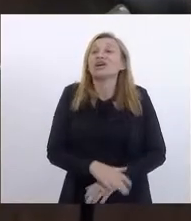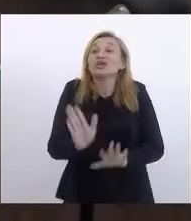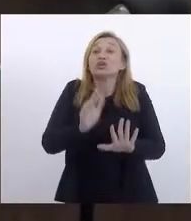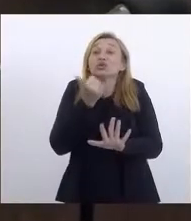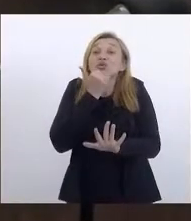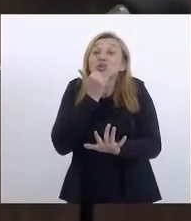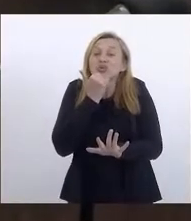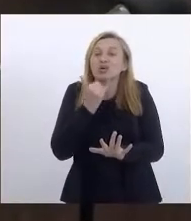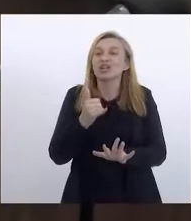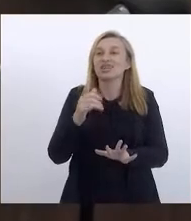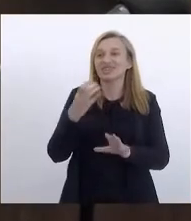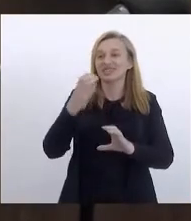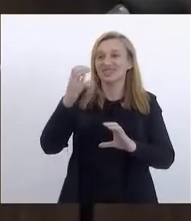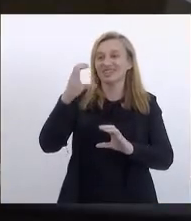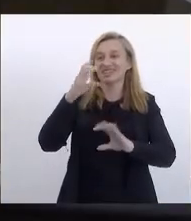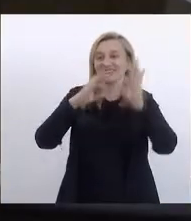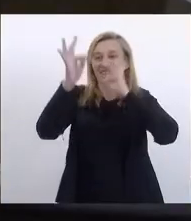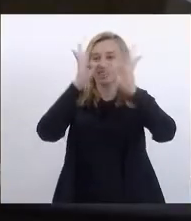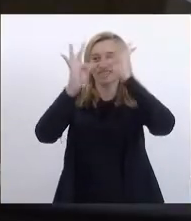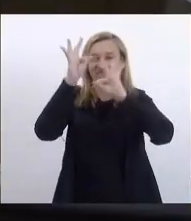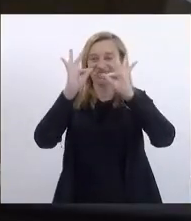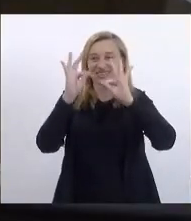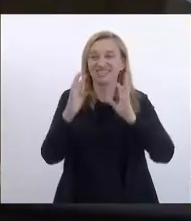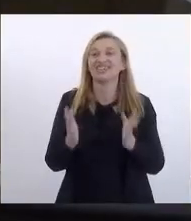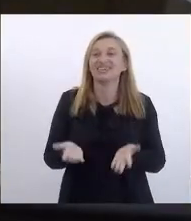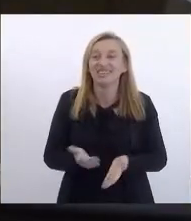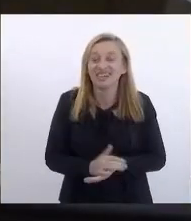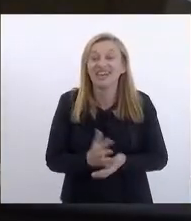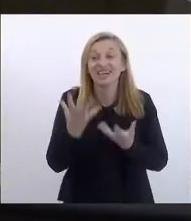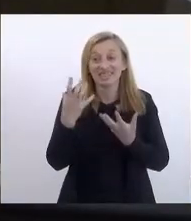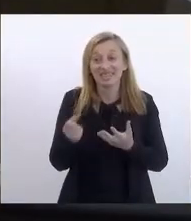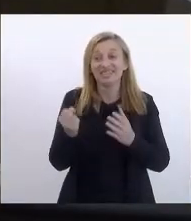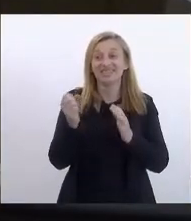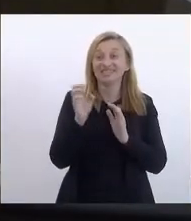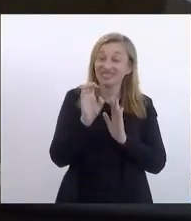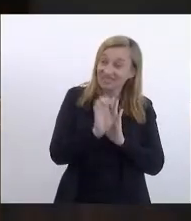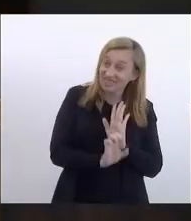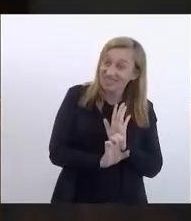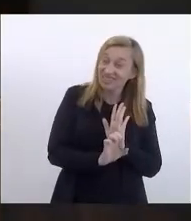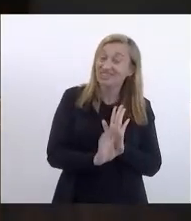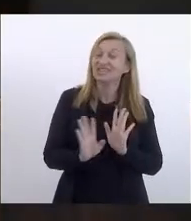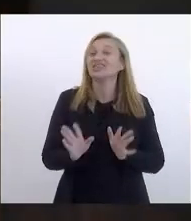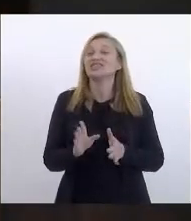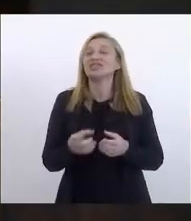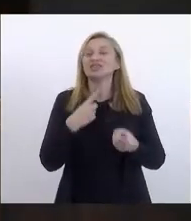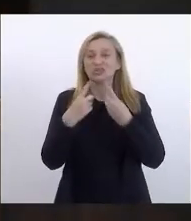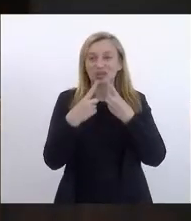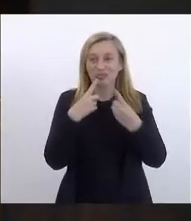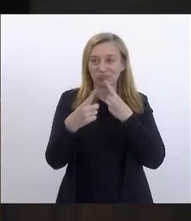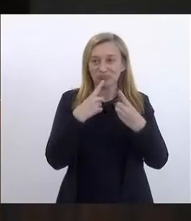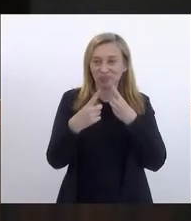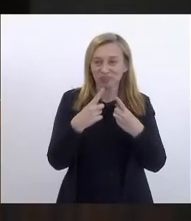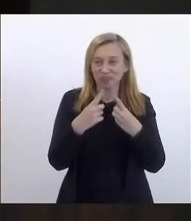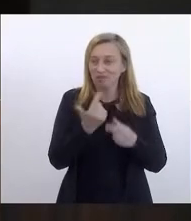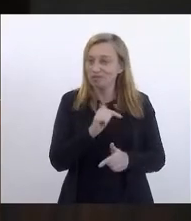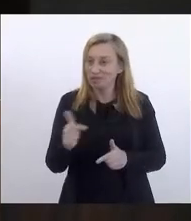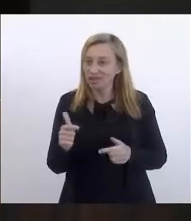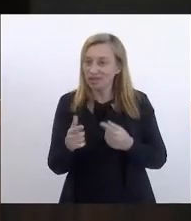Desculpe, da ciência e tecnologia. favorável com emenda. Com os pareceres emitidos em discussão.